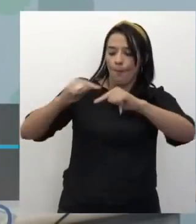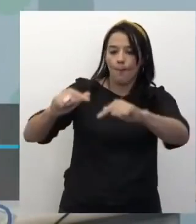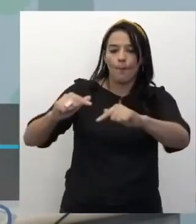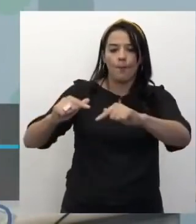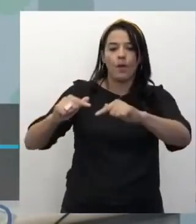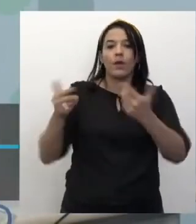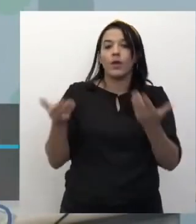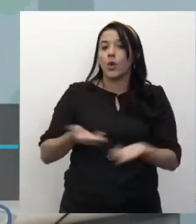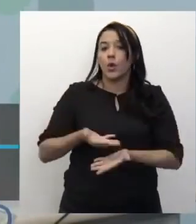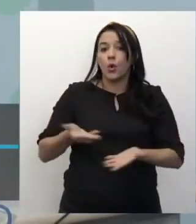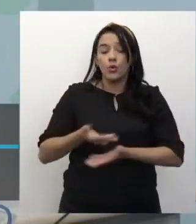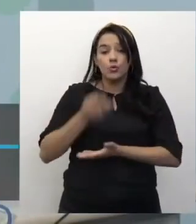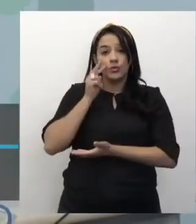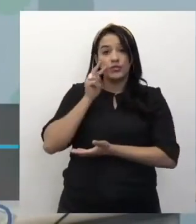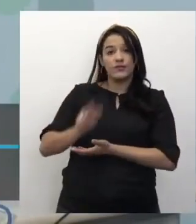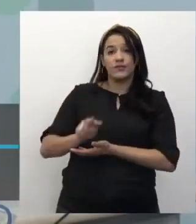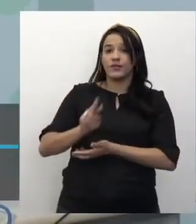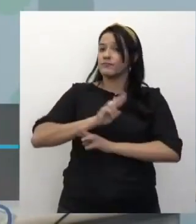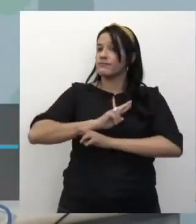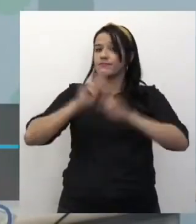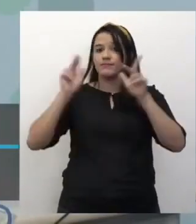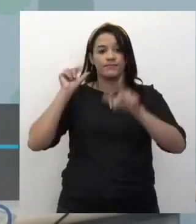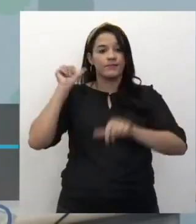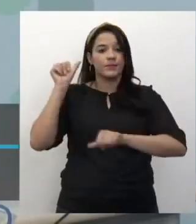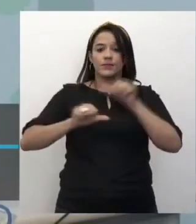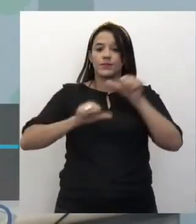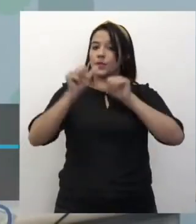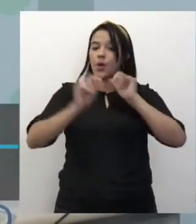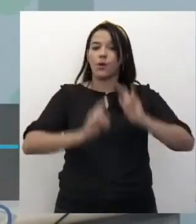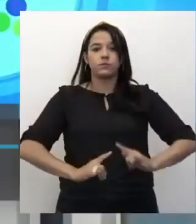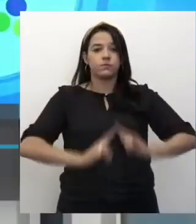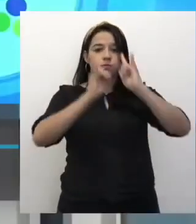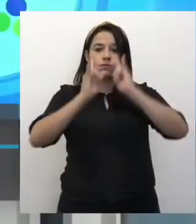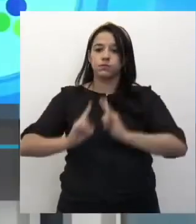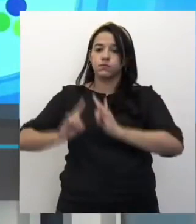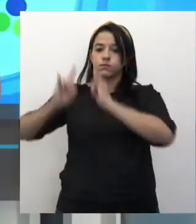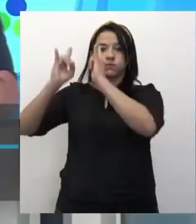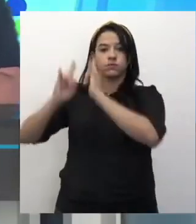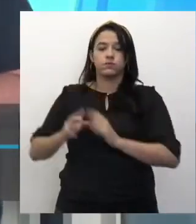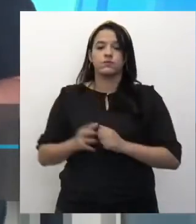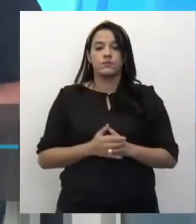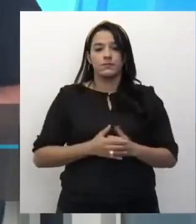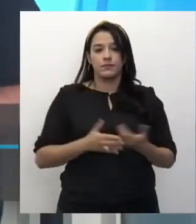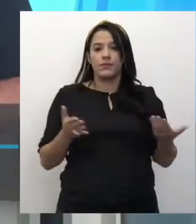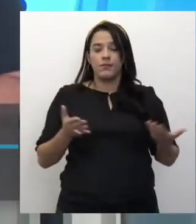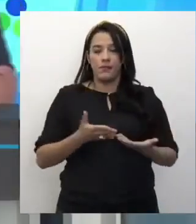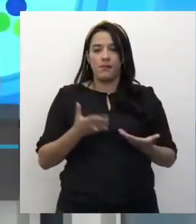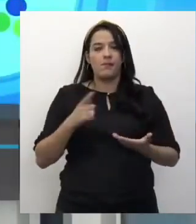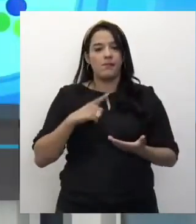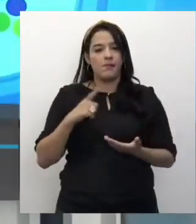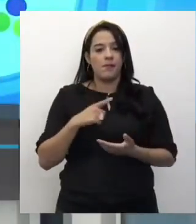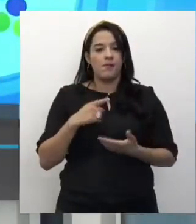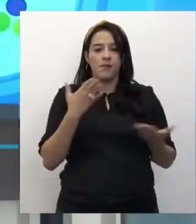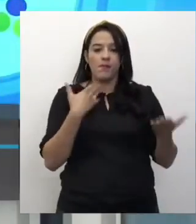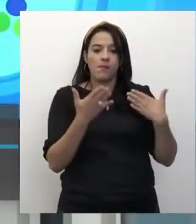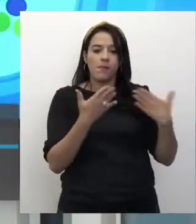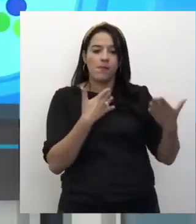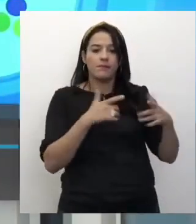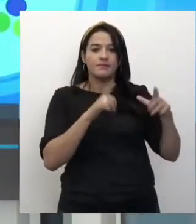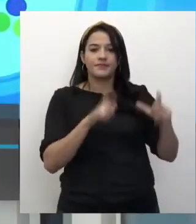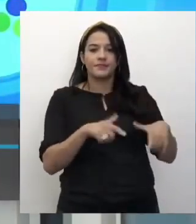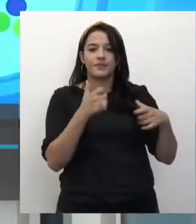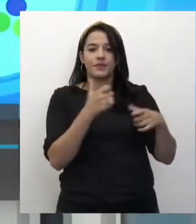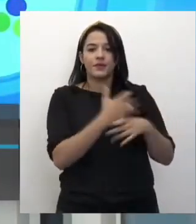deserto. Exatamente. Né? Uma ideia totalmente urbana ali. E até, né, a gente estava discutindo essa questão de uma cidade, né, de